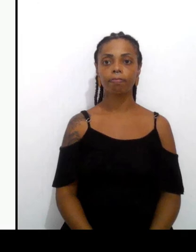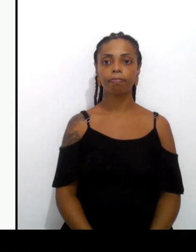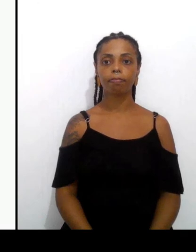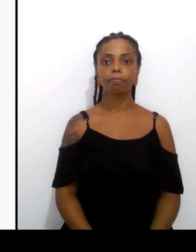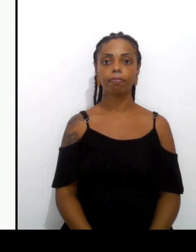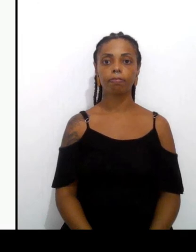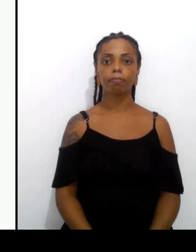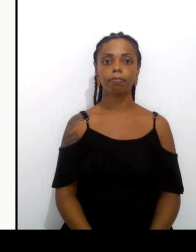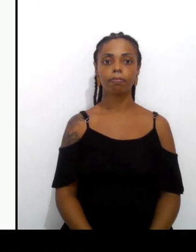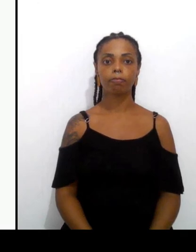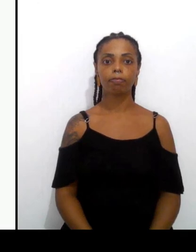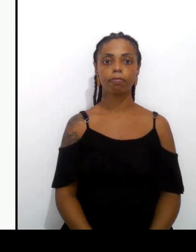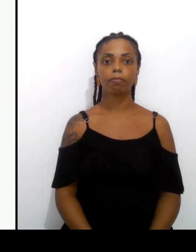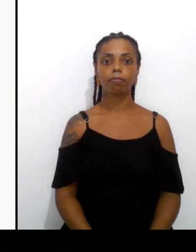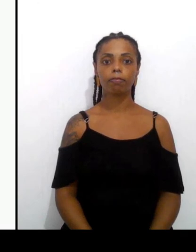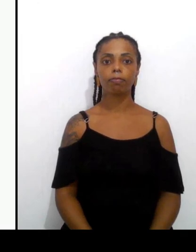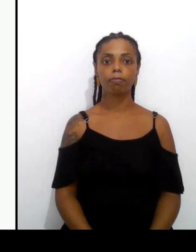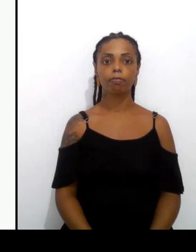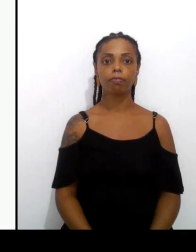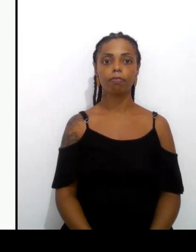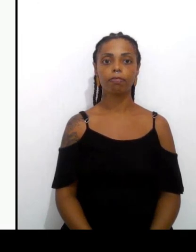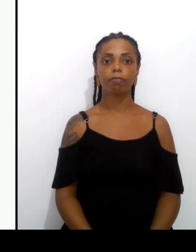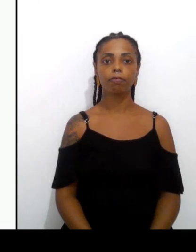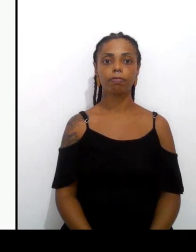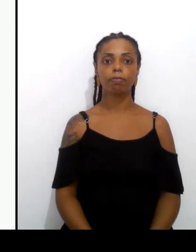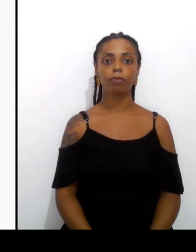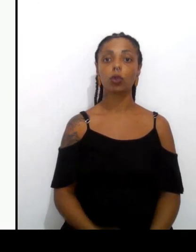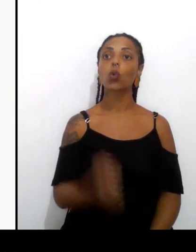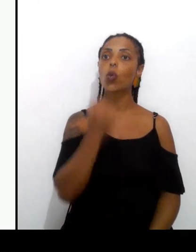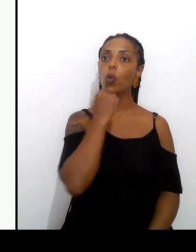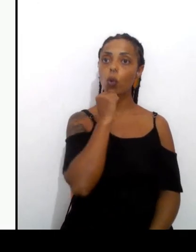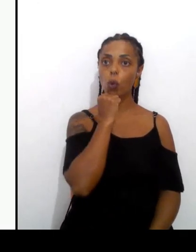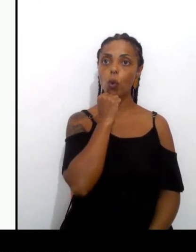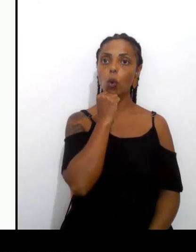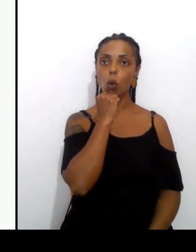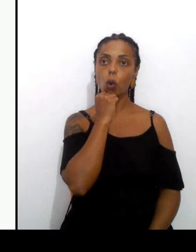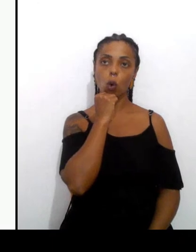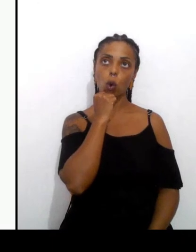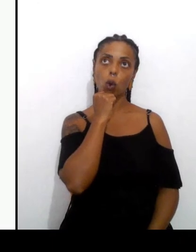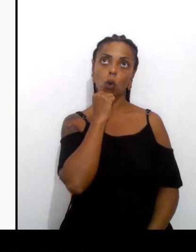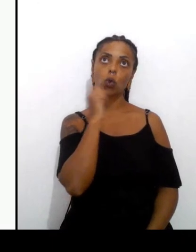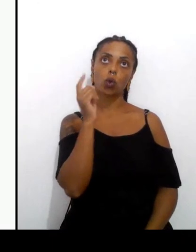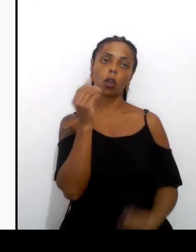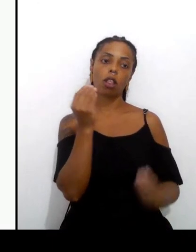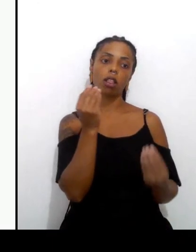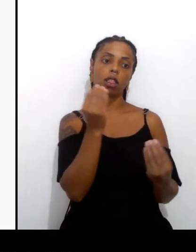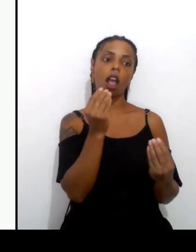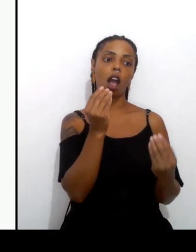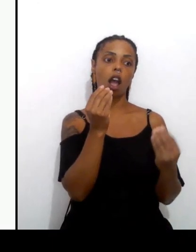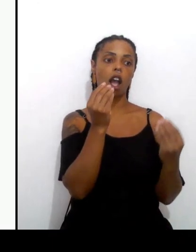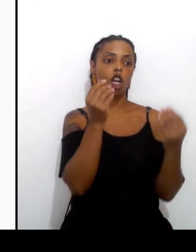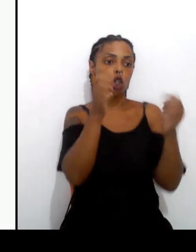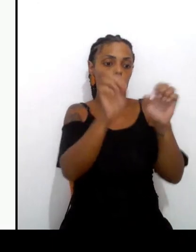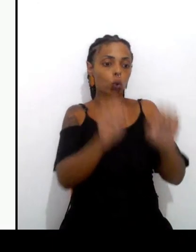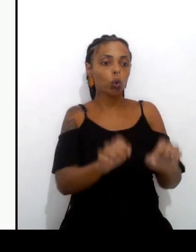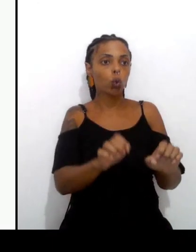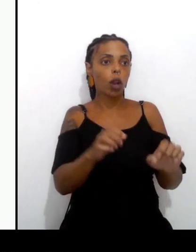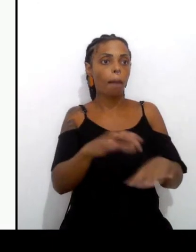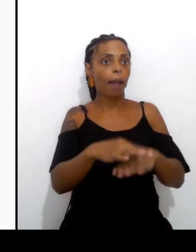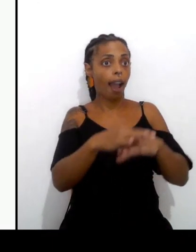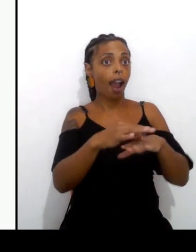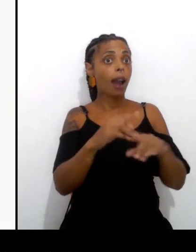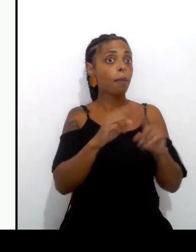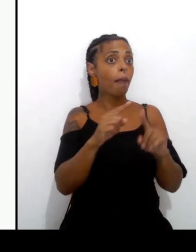o osso da estrutura a carne mas a carne traz a Fatalidade a sua própria estrutura vemos